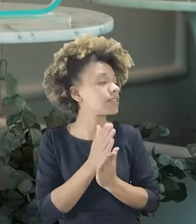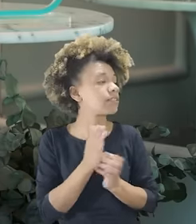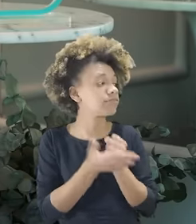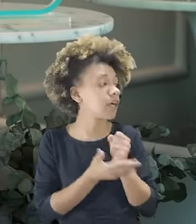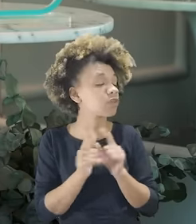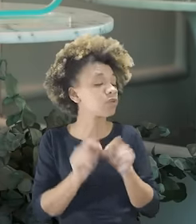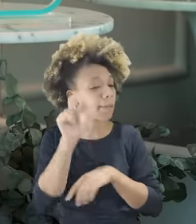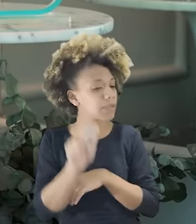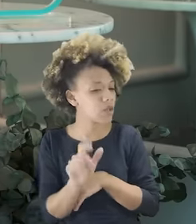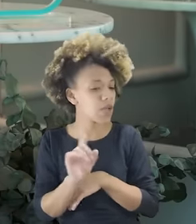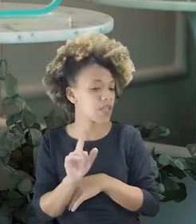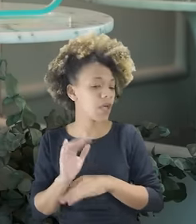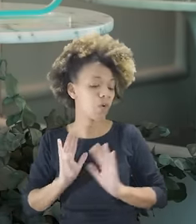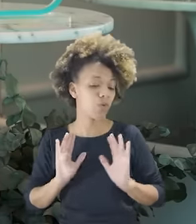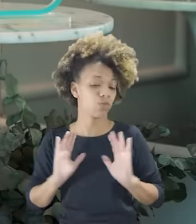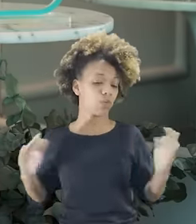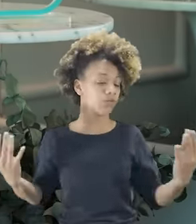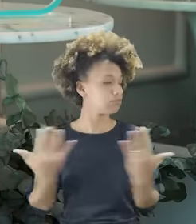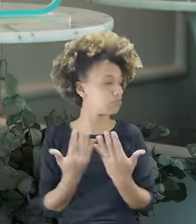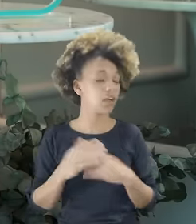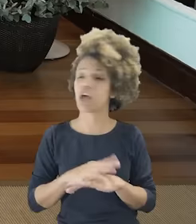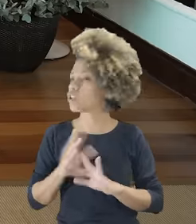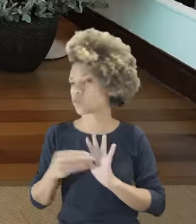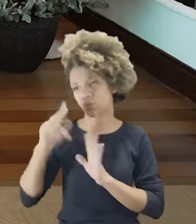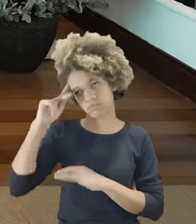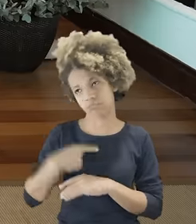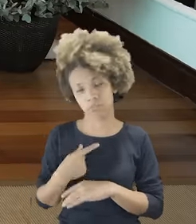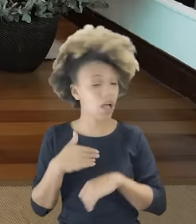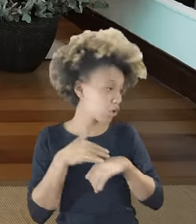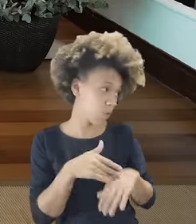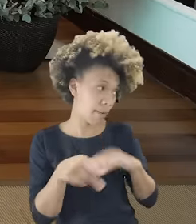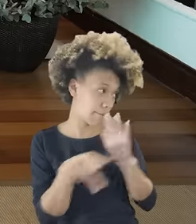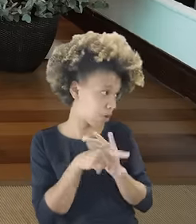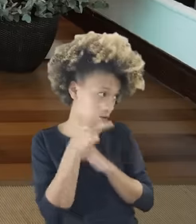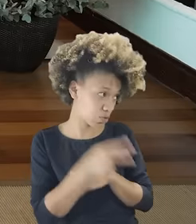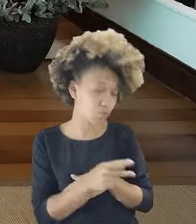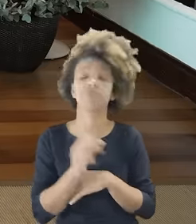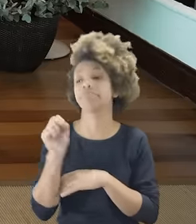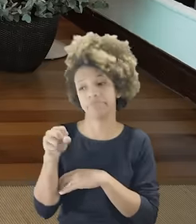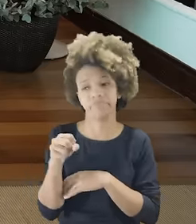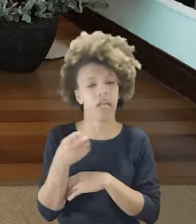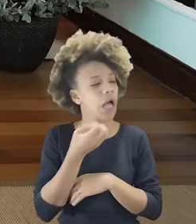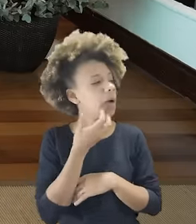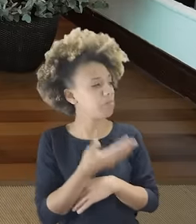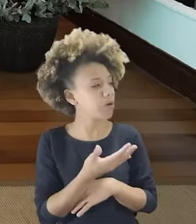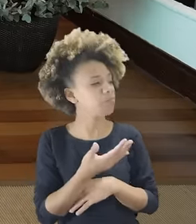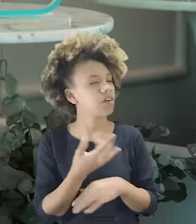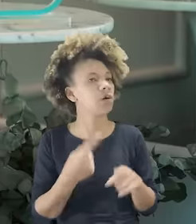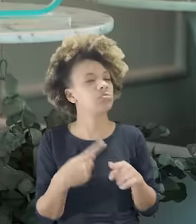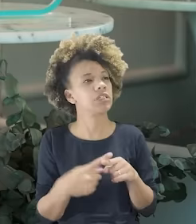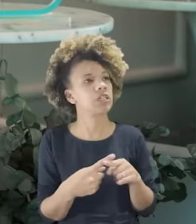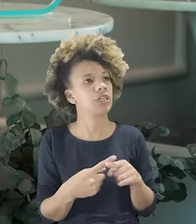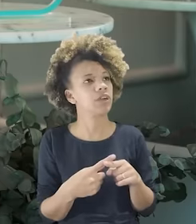em no indivíduo e não no externo acho isso muito interessante tudo sobre a gente a culpa é sua Eu acho que é isso é muito bom ouvir